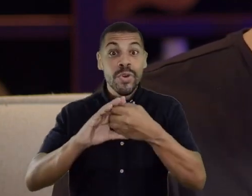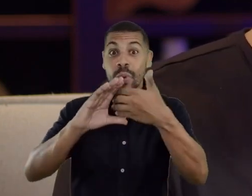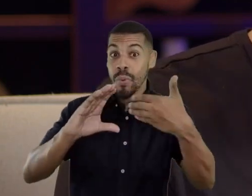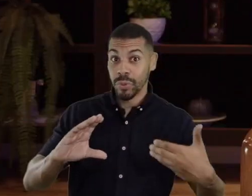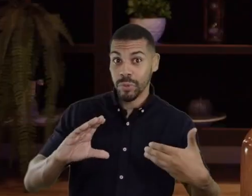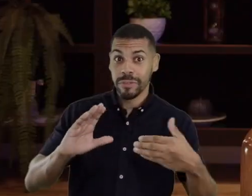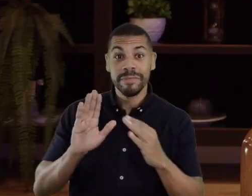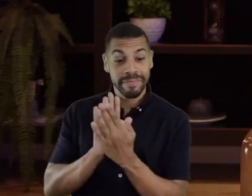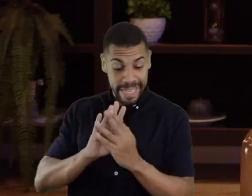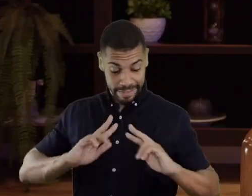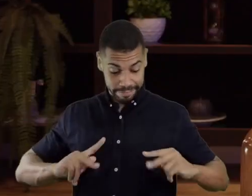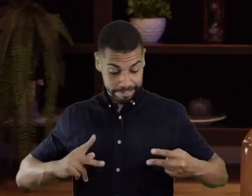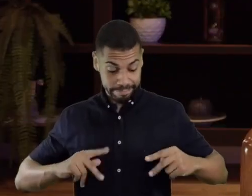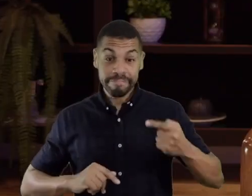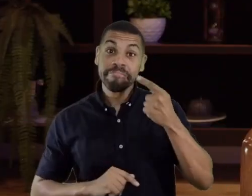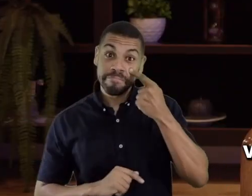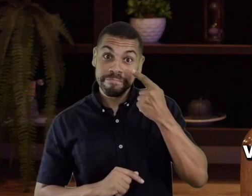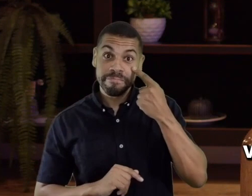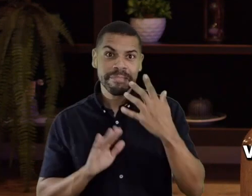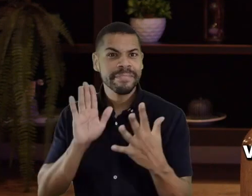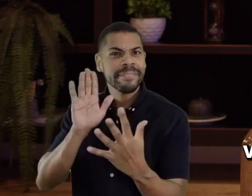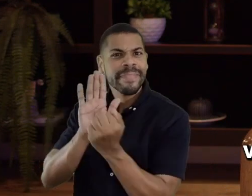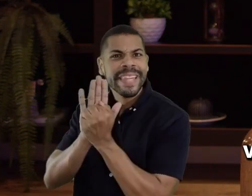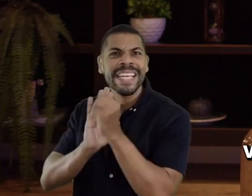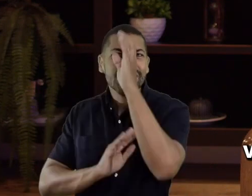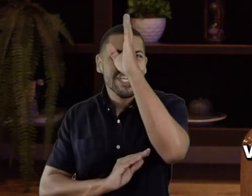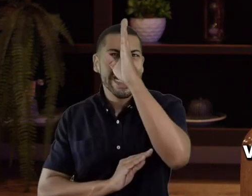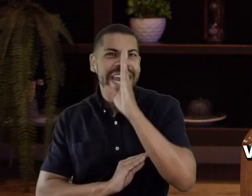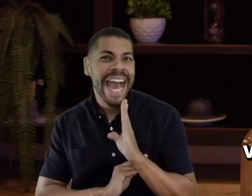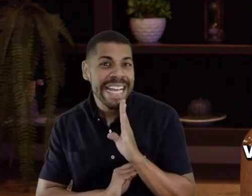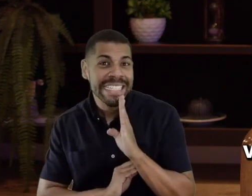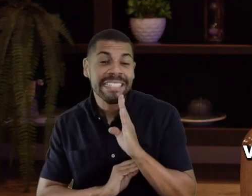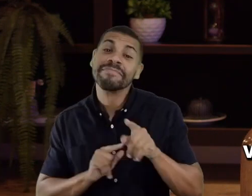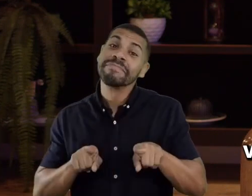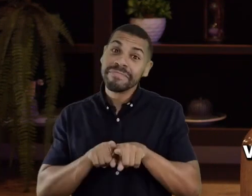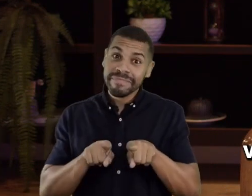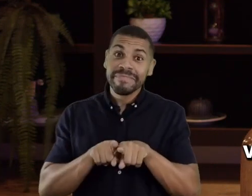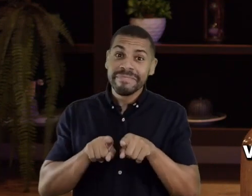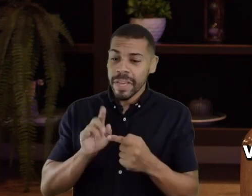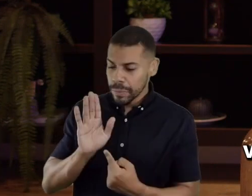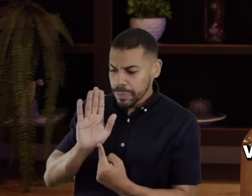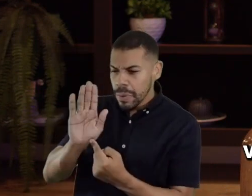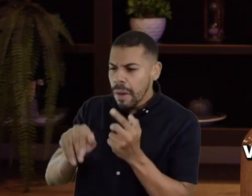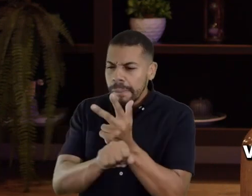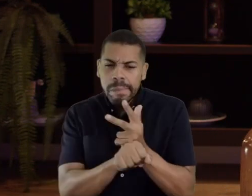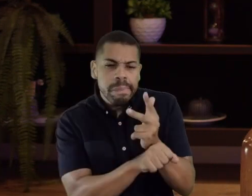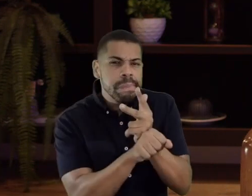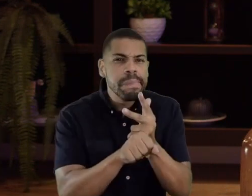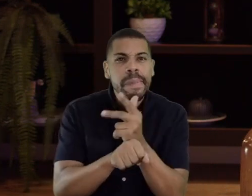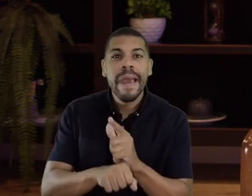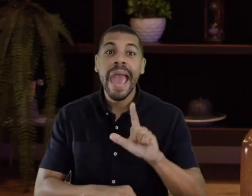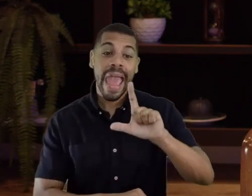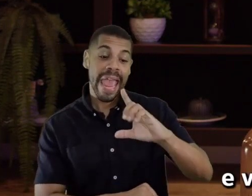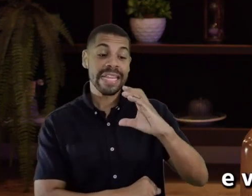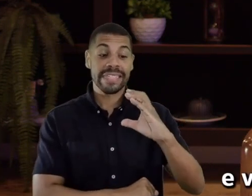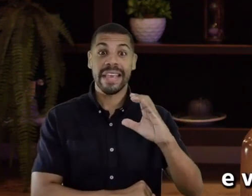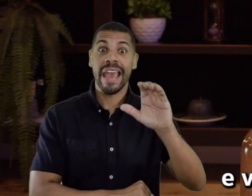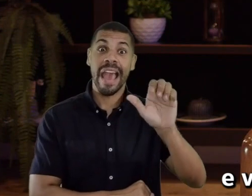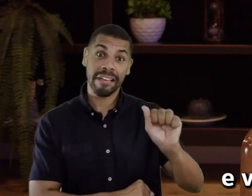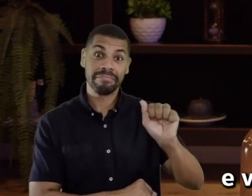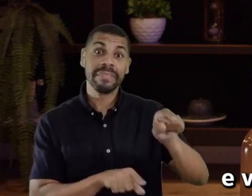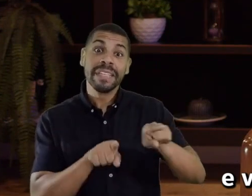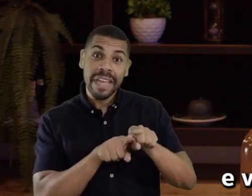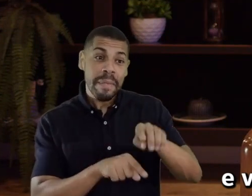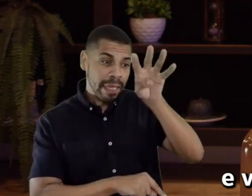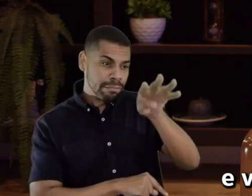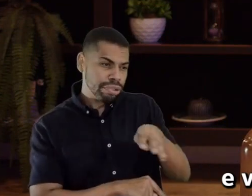parceiros de conteúdo aqui e tem um link na descrição Você pode abrir sua conta gratuitamente em uma parte de renda fixa se e você e